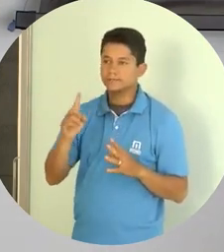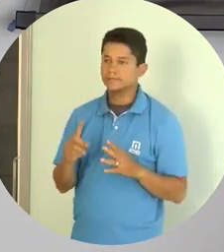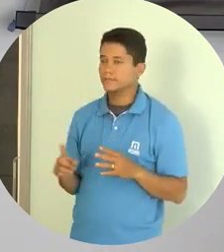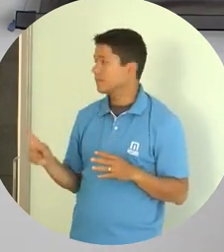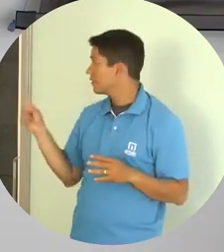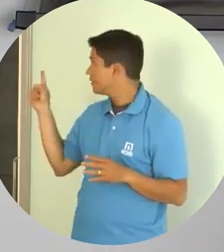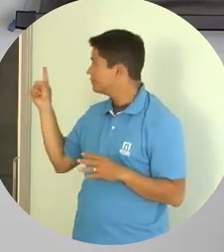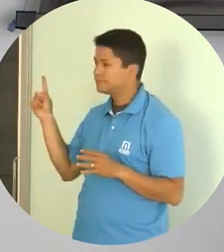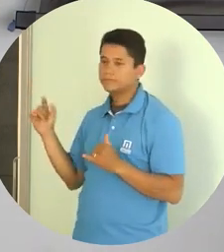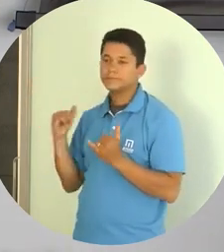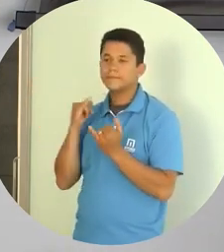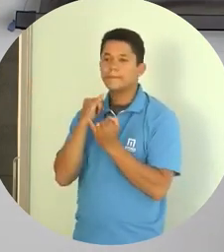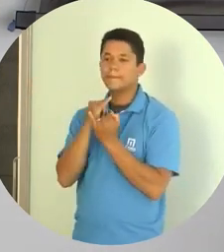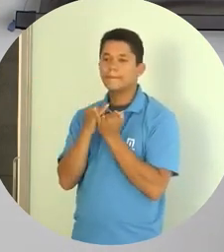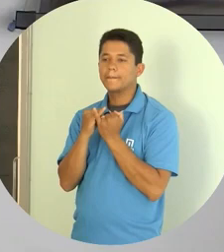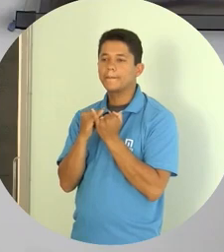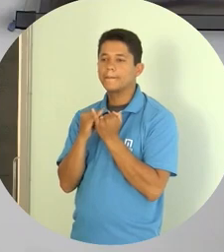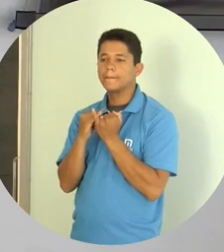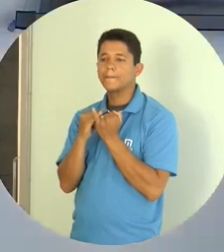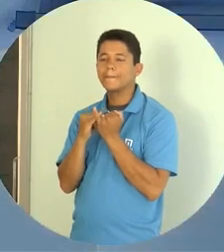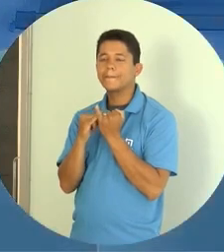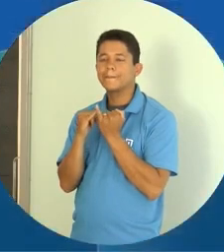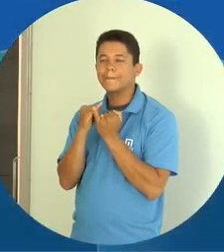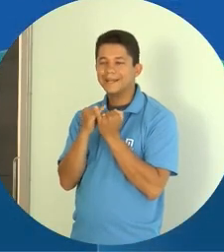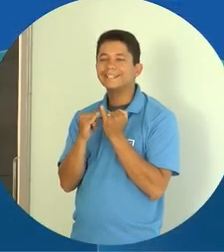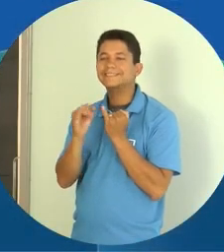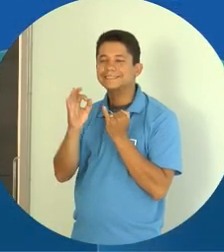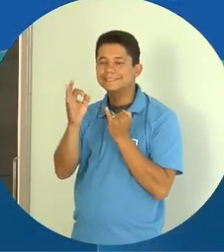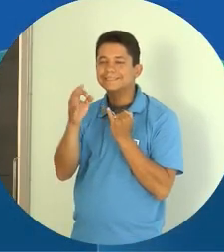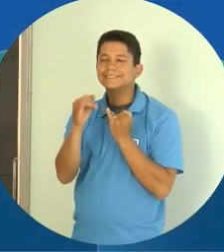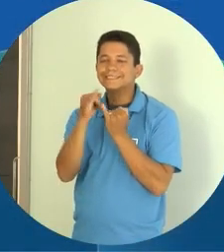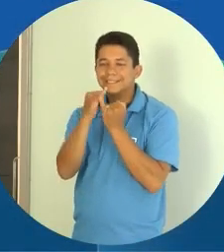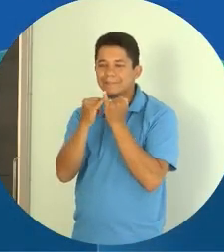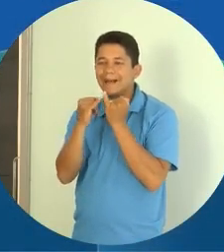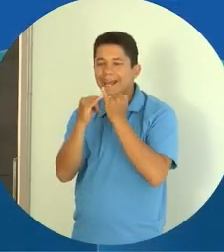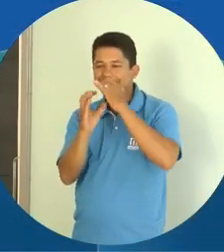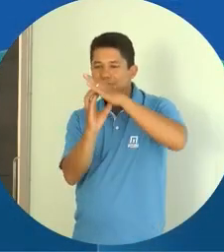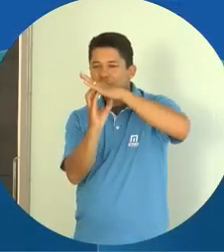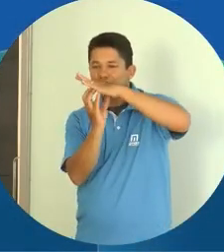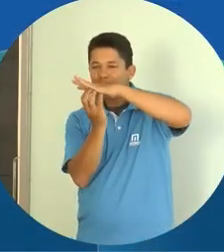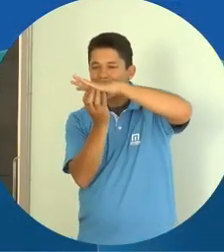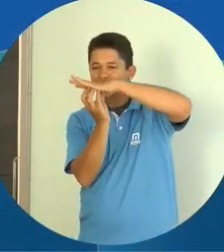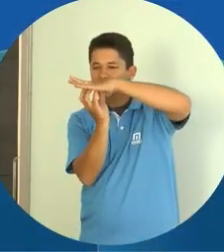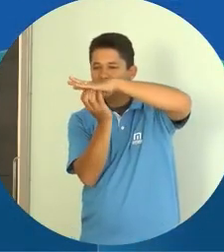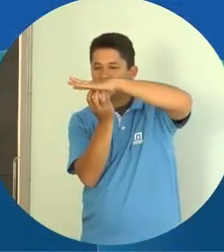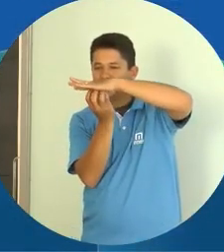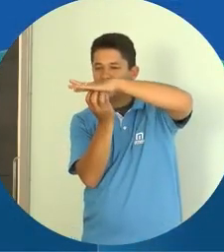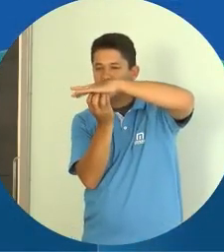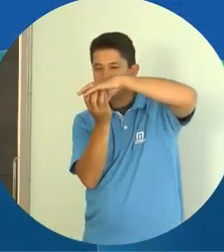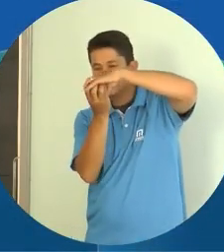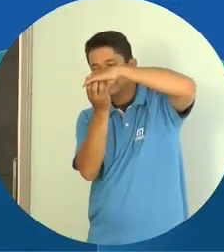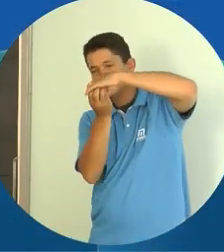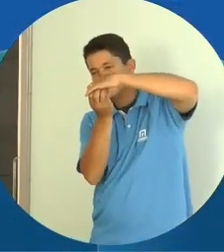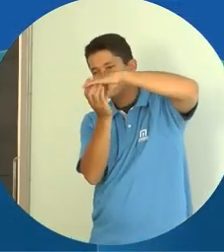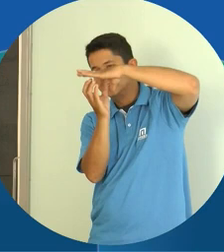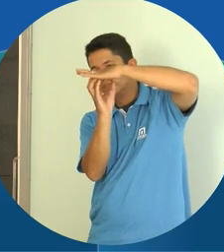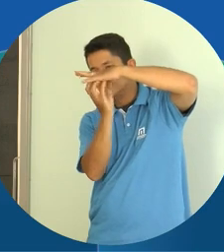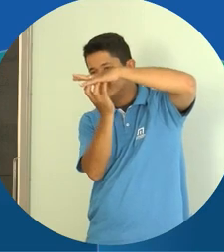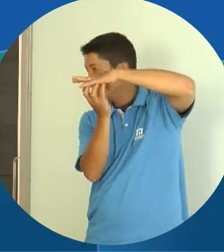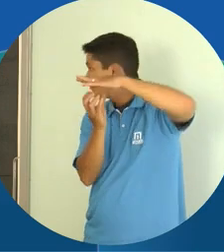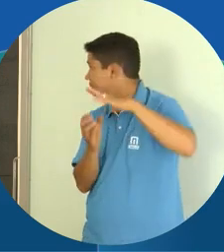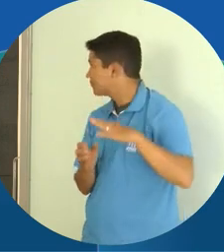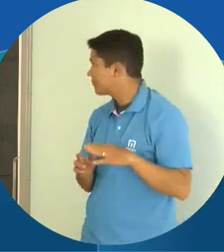ela se assemelha, em partes, a um tirante ancorado no terreno. Ela é uma estaca formada